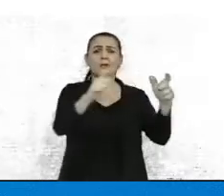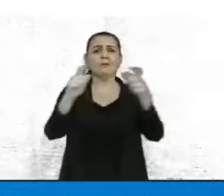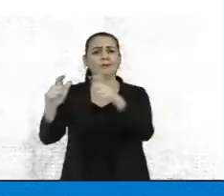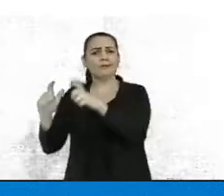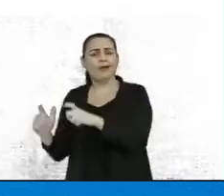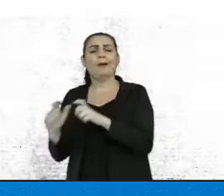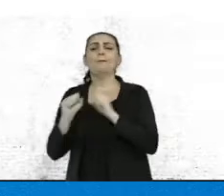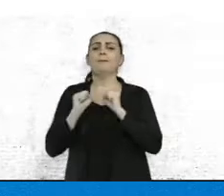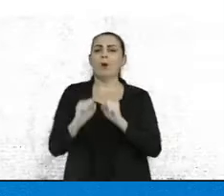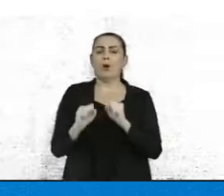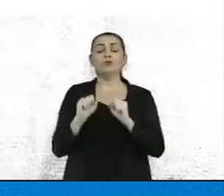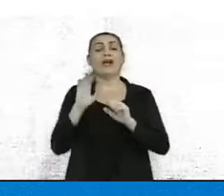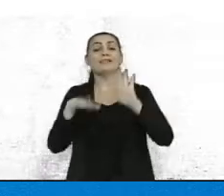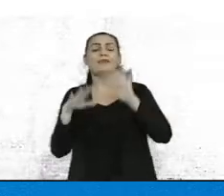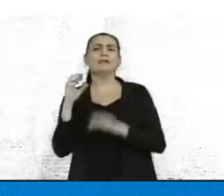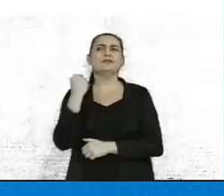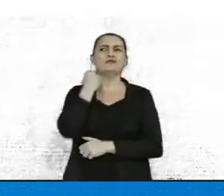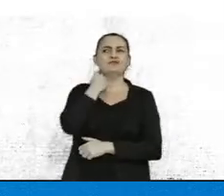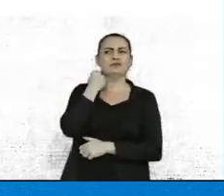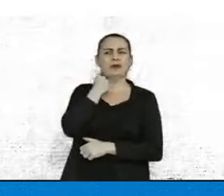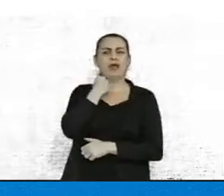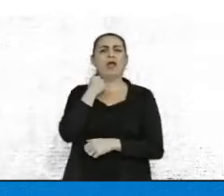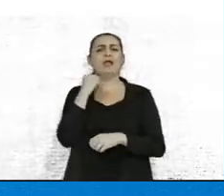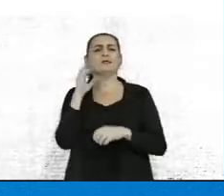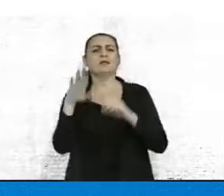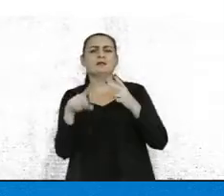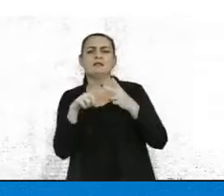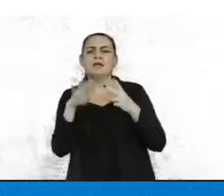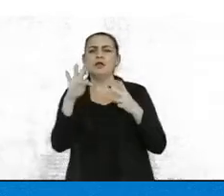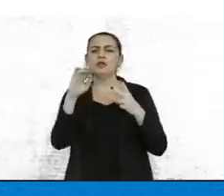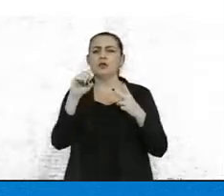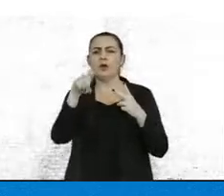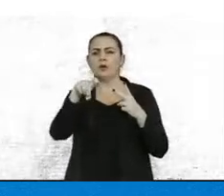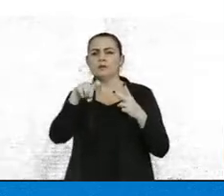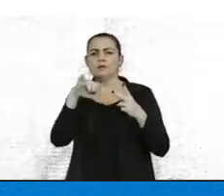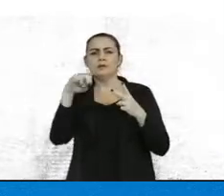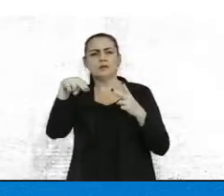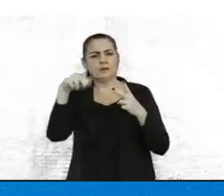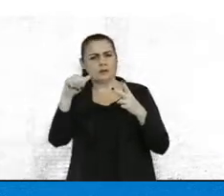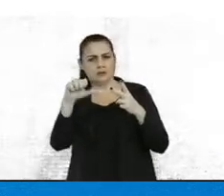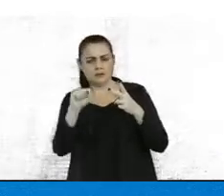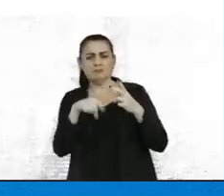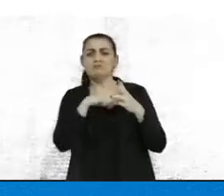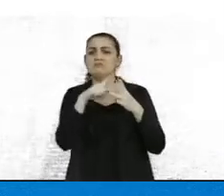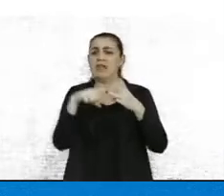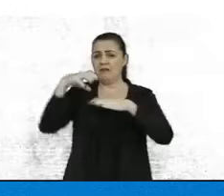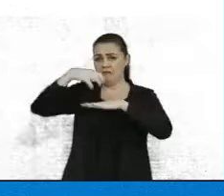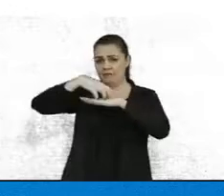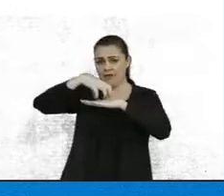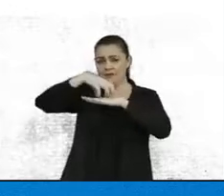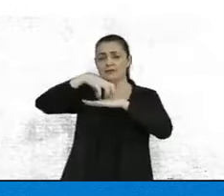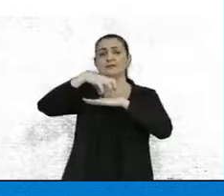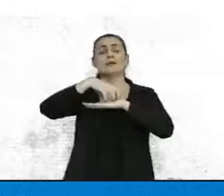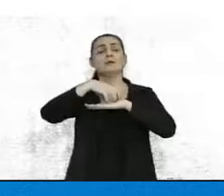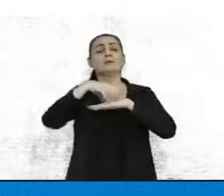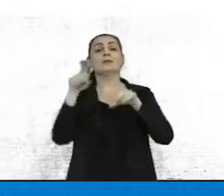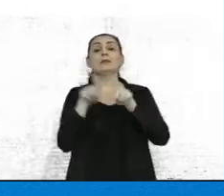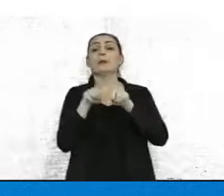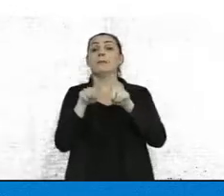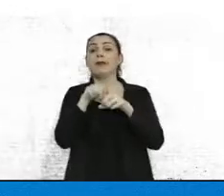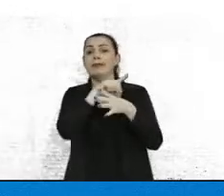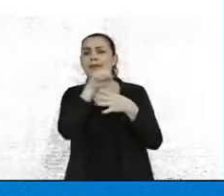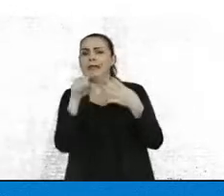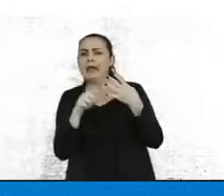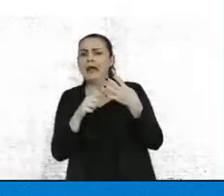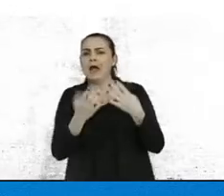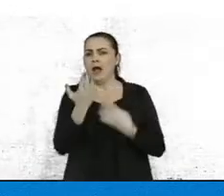de toxinas, de infecções, e eles podem aparecer através da nossa alimentação. A gente, durante nossa vida,